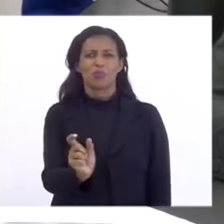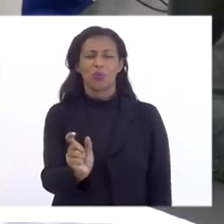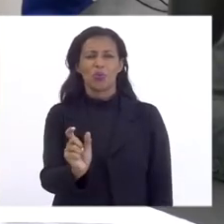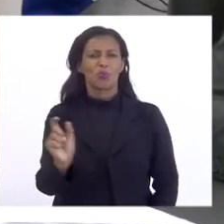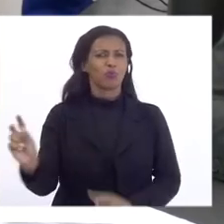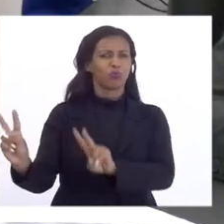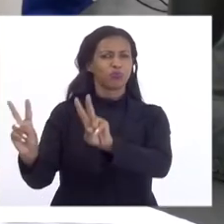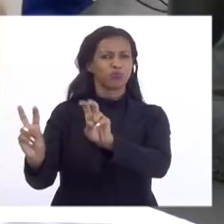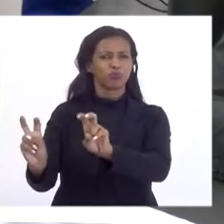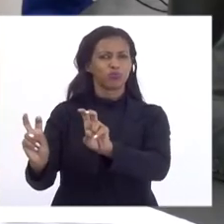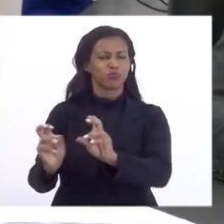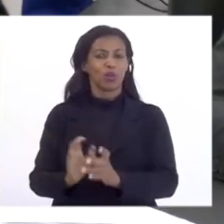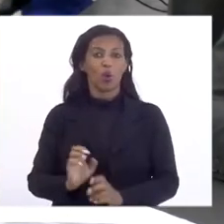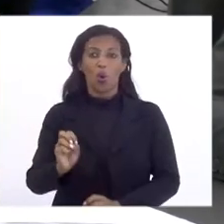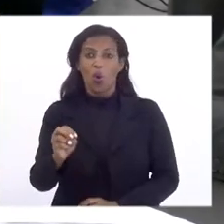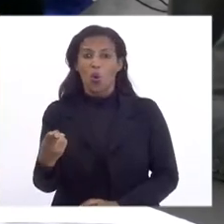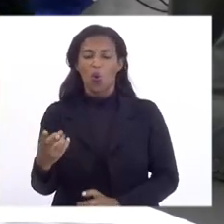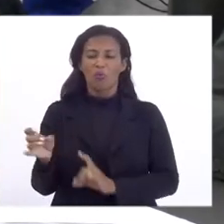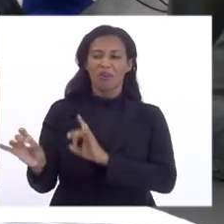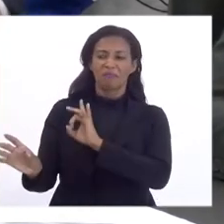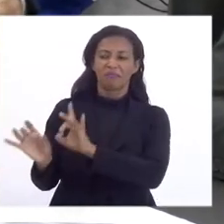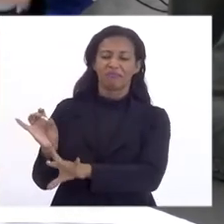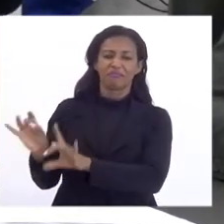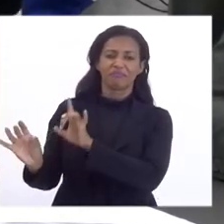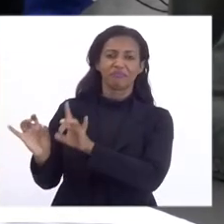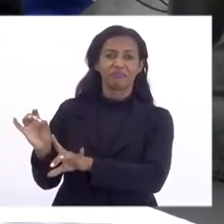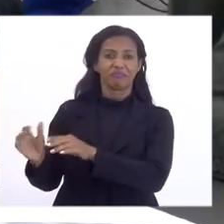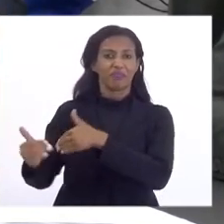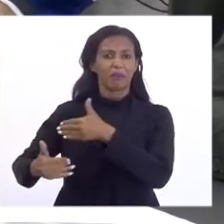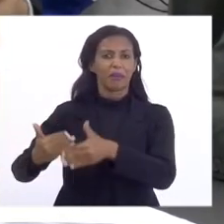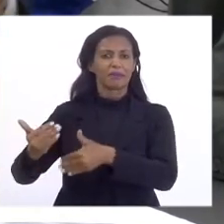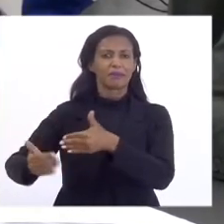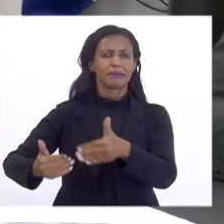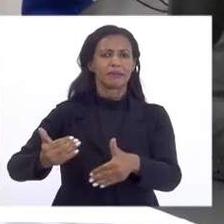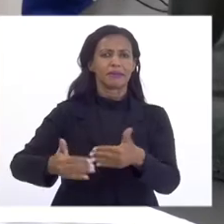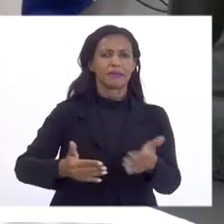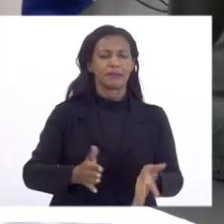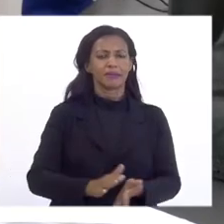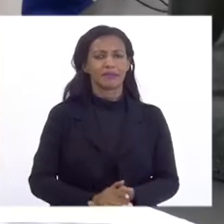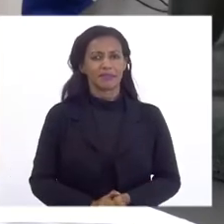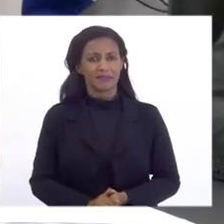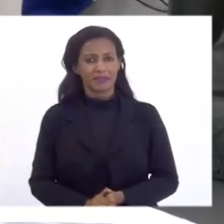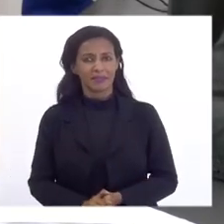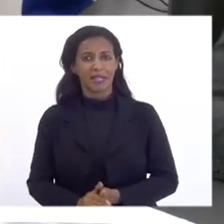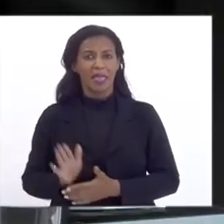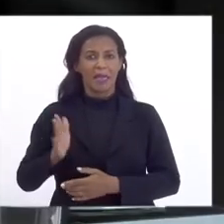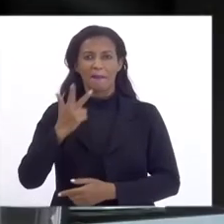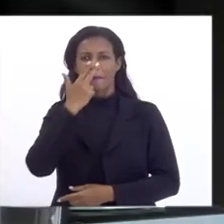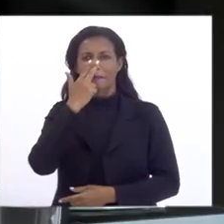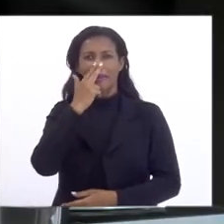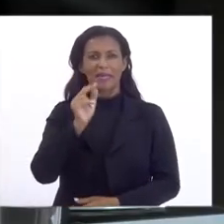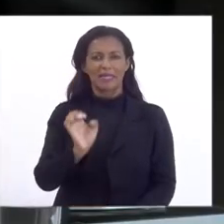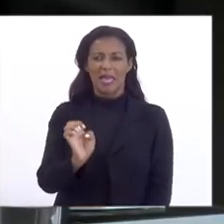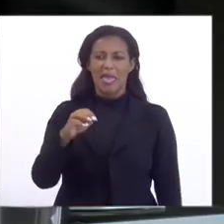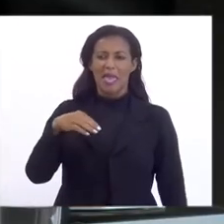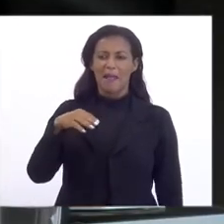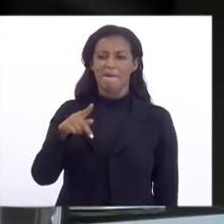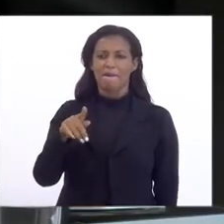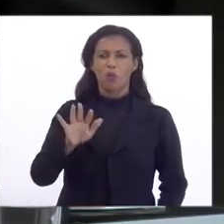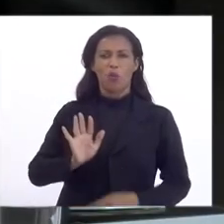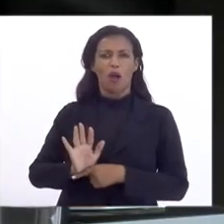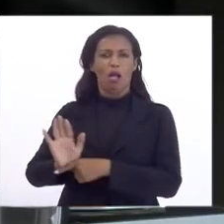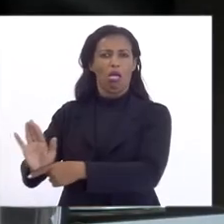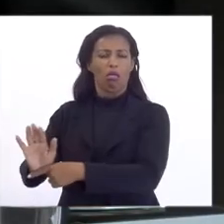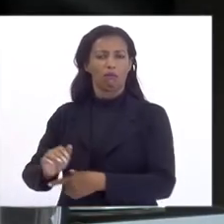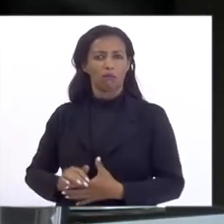né? Ou então vai deixando passar, né? O famoso empurra, né? O venda casada.